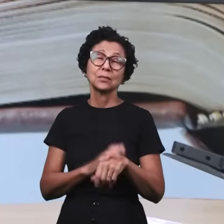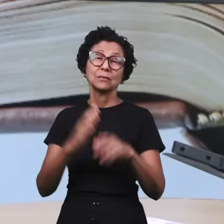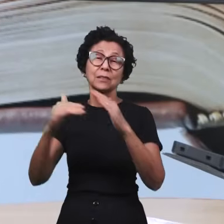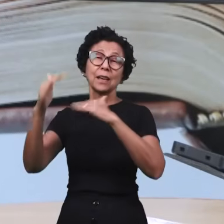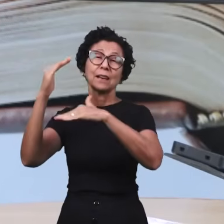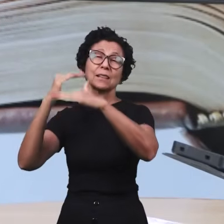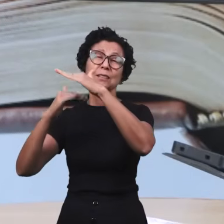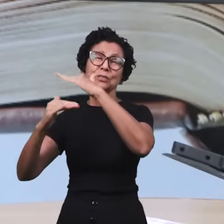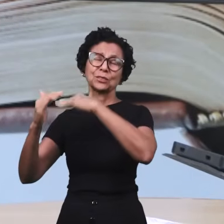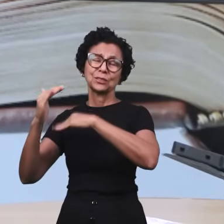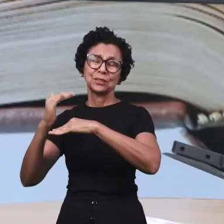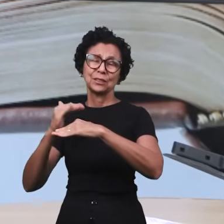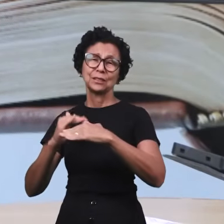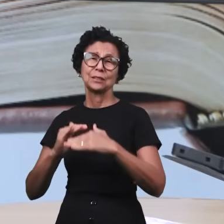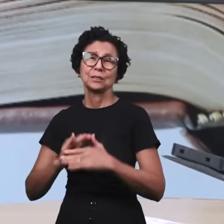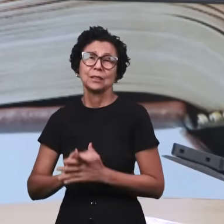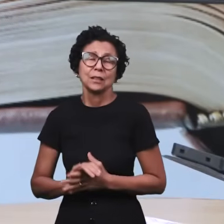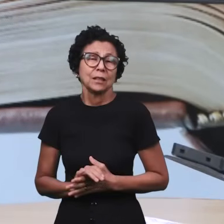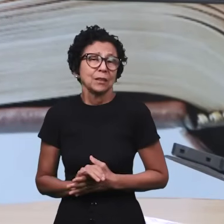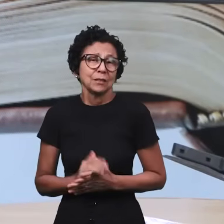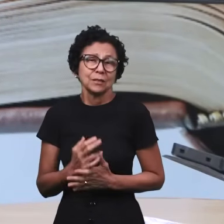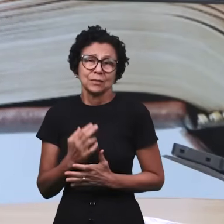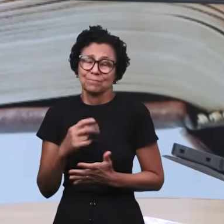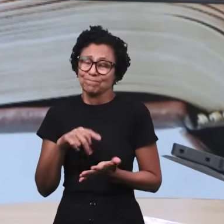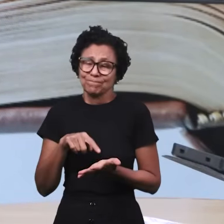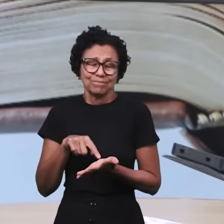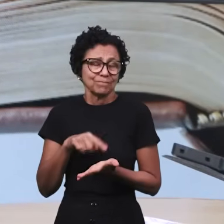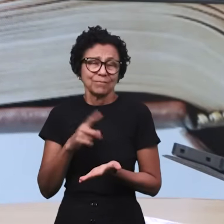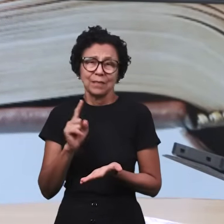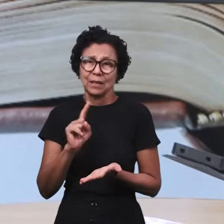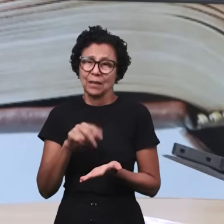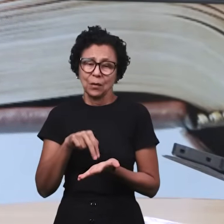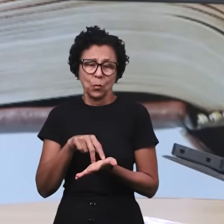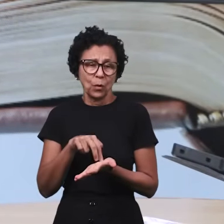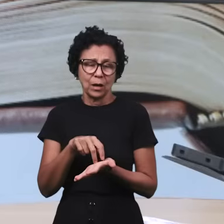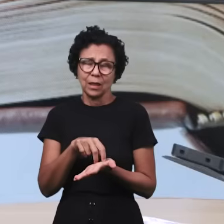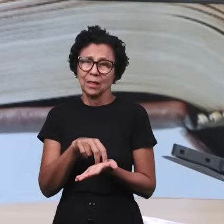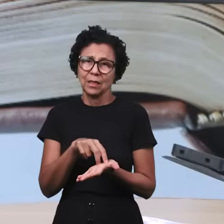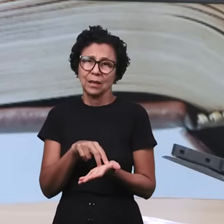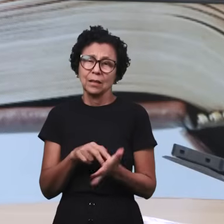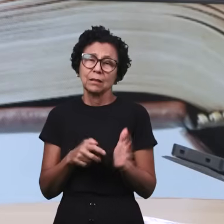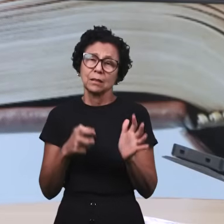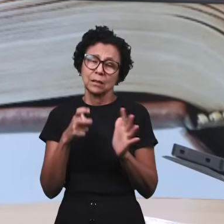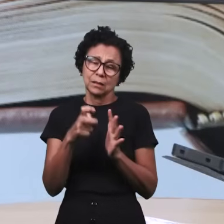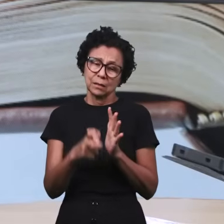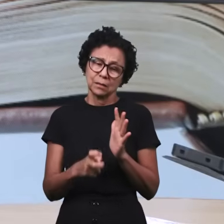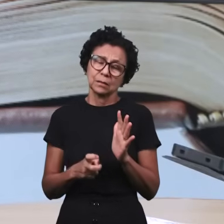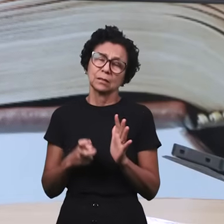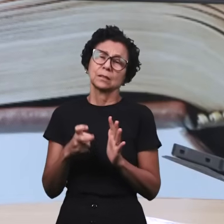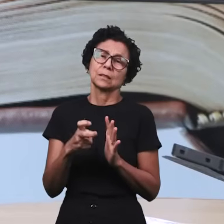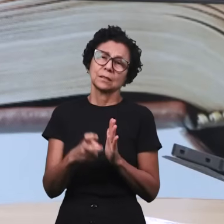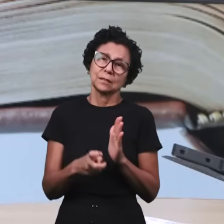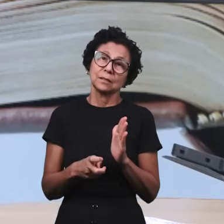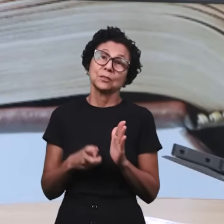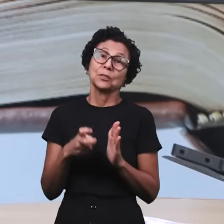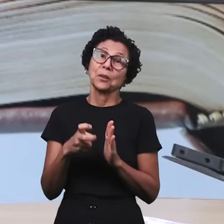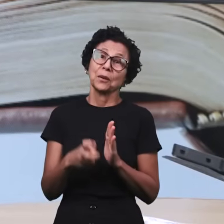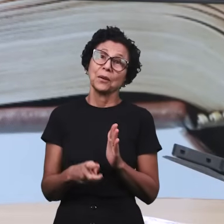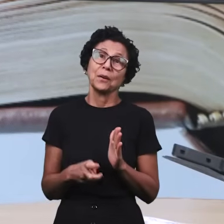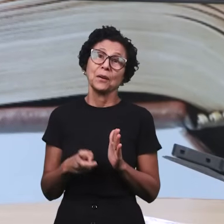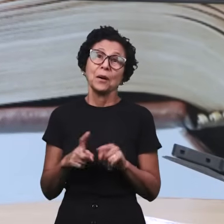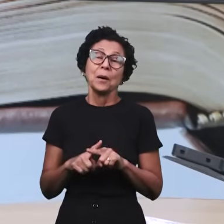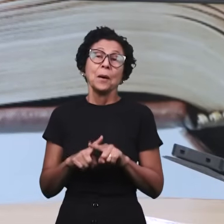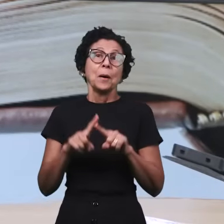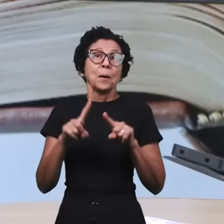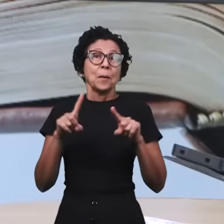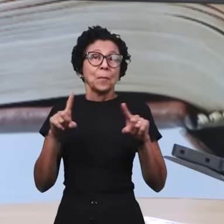debilitando ao longo do tempo, né? Hoje ela já não anda mais, ela está numa cadeira de rodas, mas